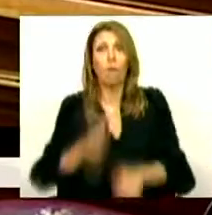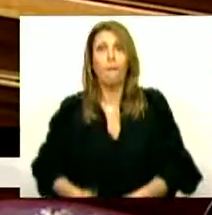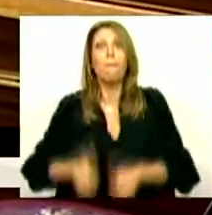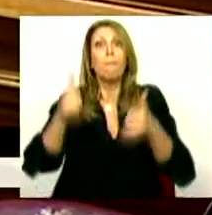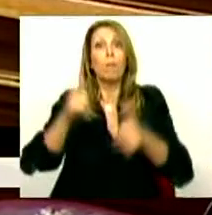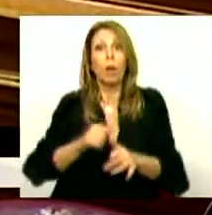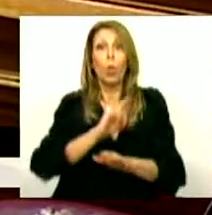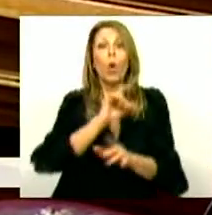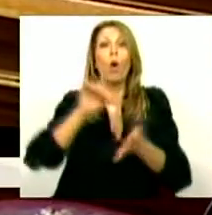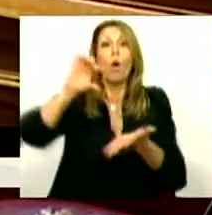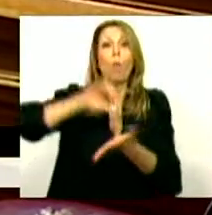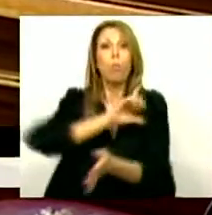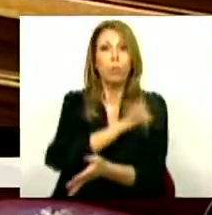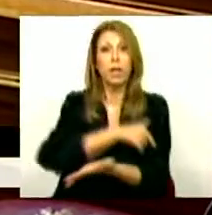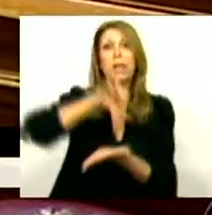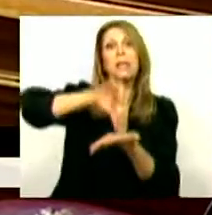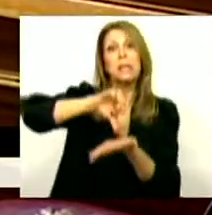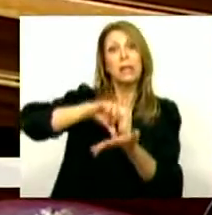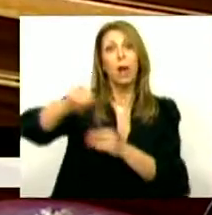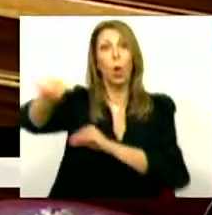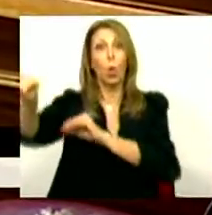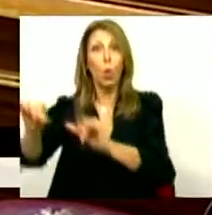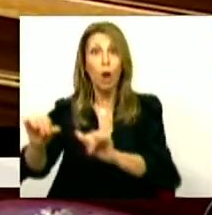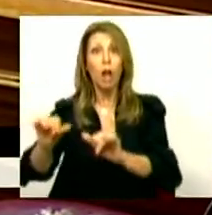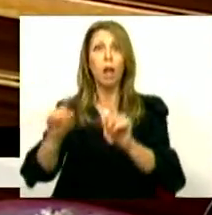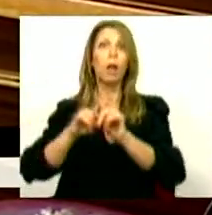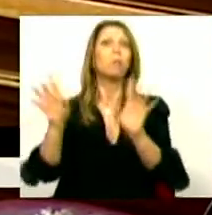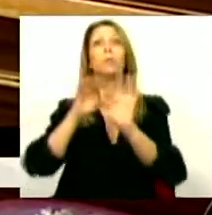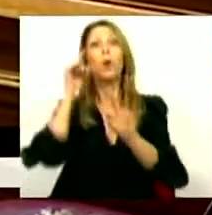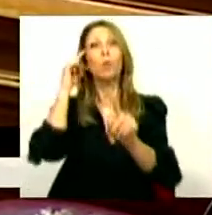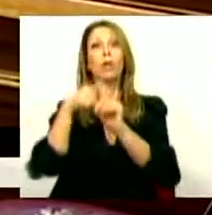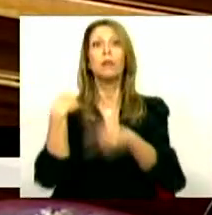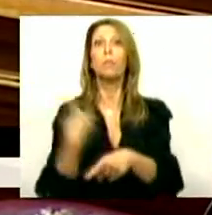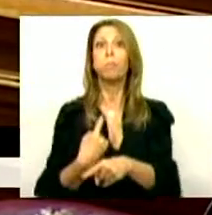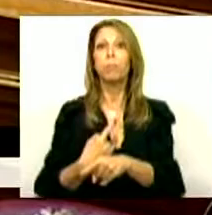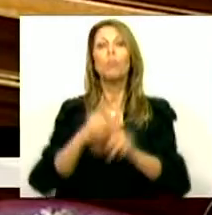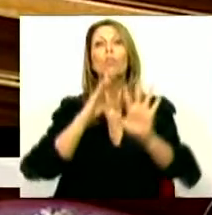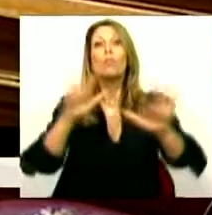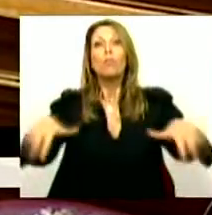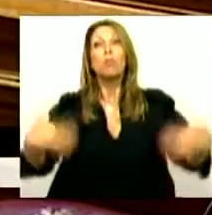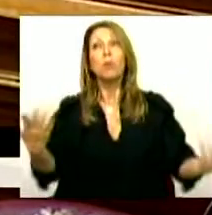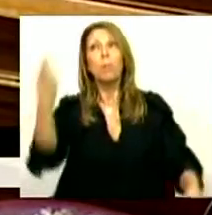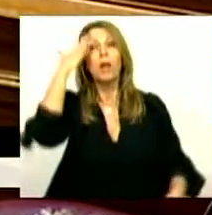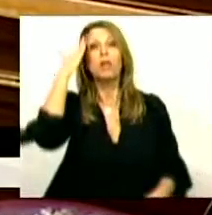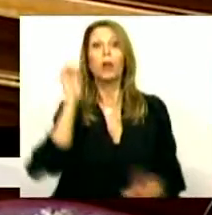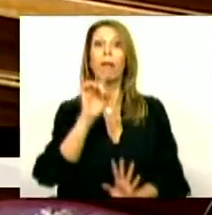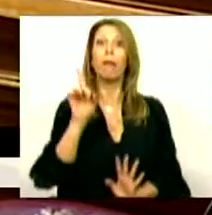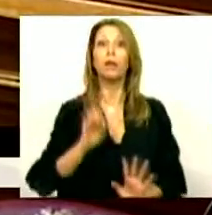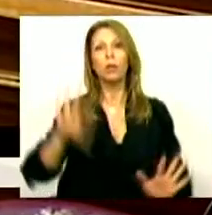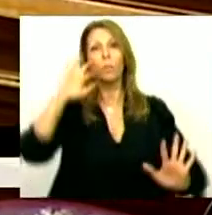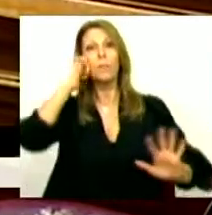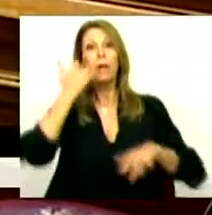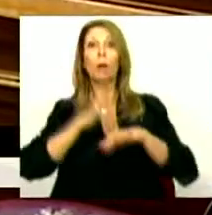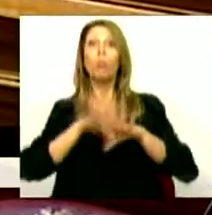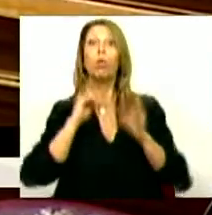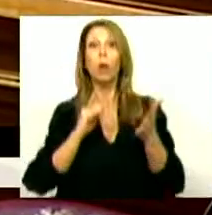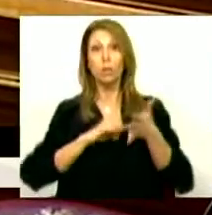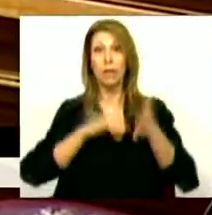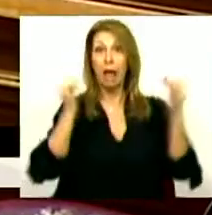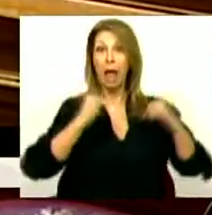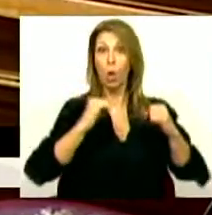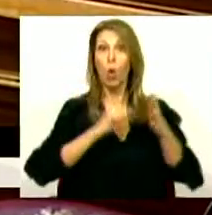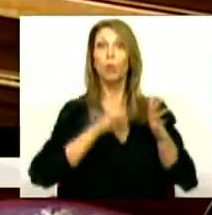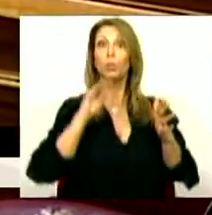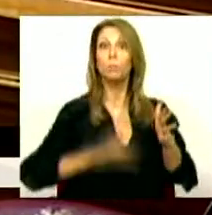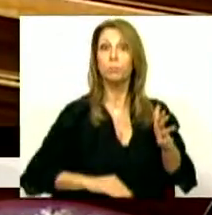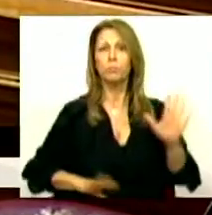os mesmos objetivos. Poderíamos até considerar que esta questão estava prejudicada com a assinatura do acordo, mas não.